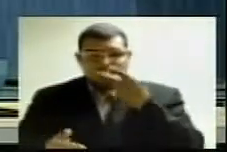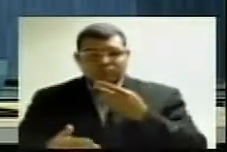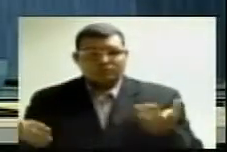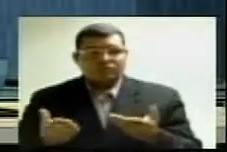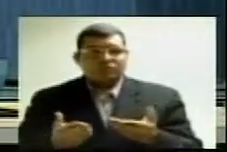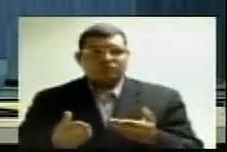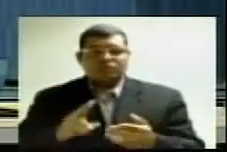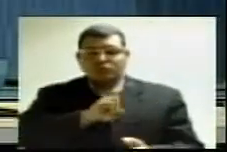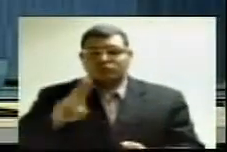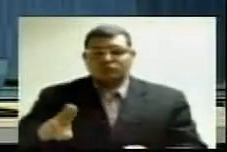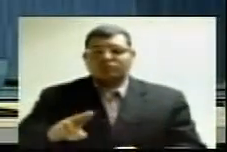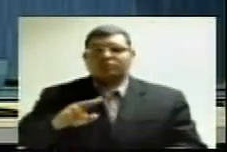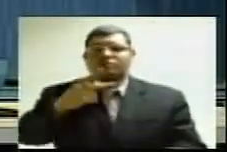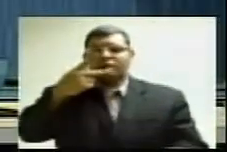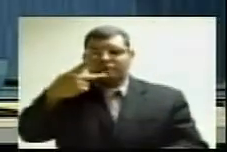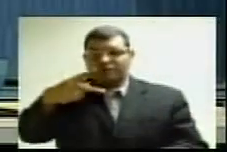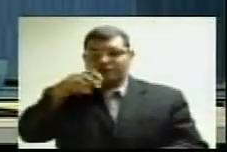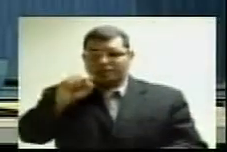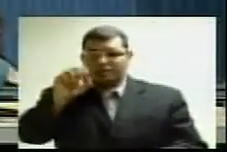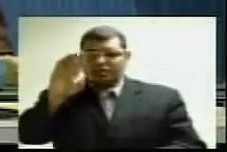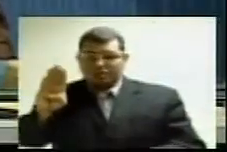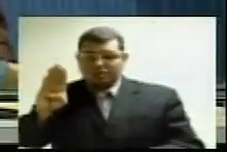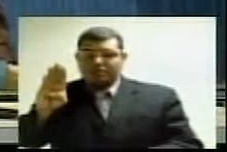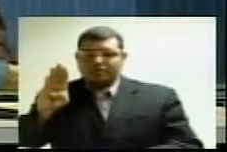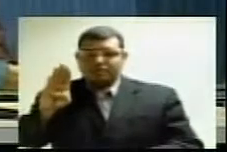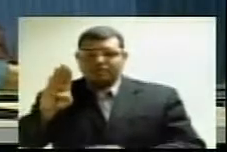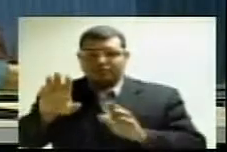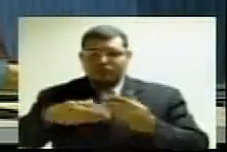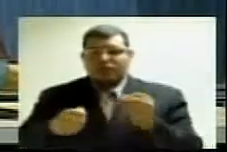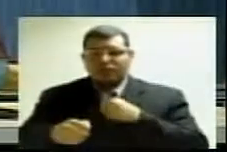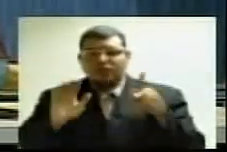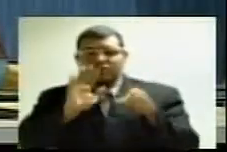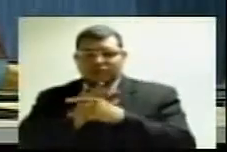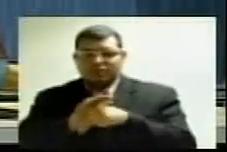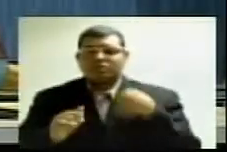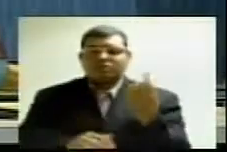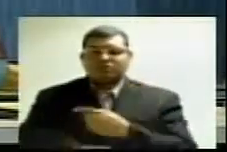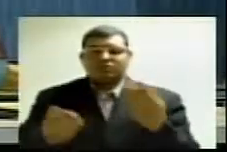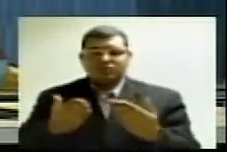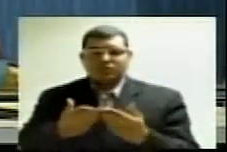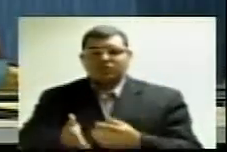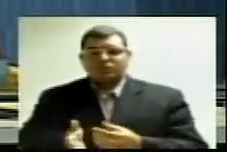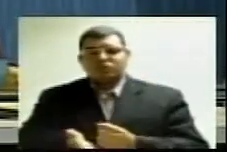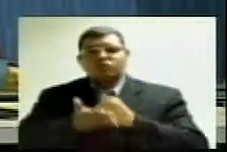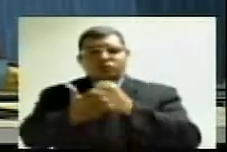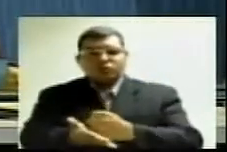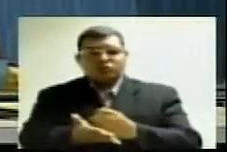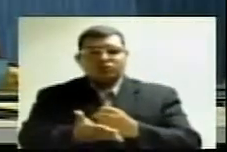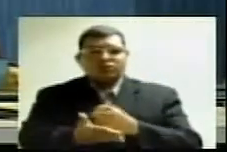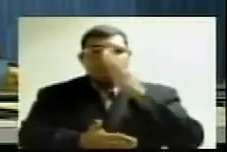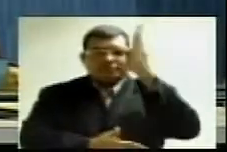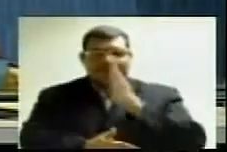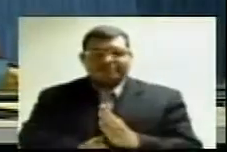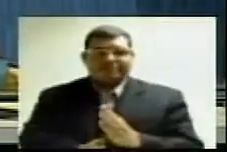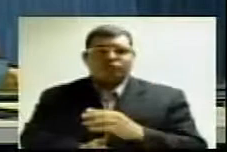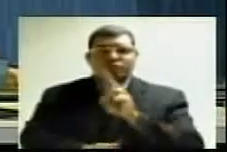dizer que, em nome do Partido Socialista Brasileiro, partido ao qual eu faço parte, nós ofereceremos ao povo